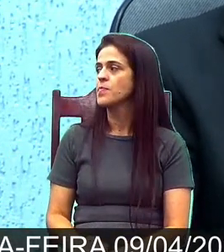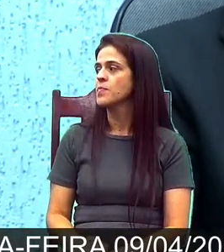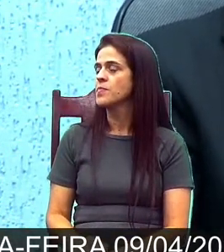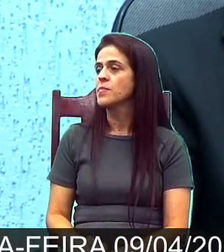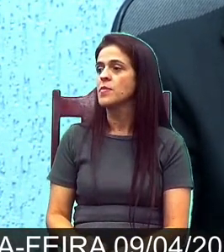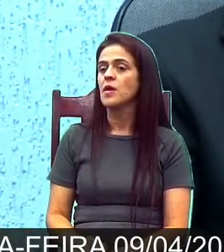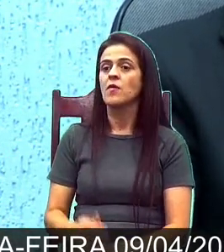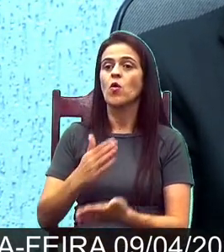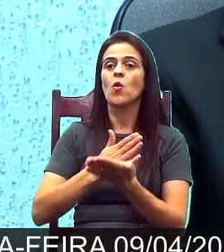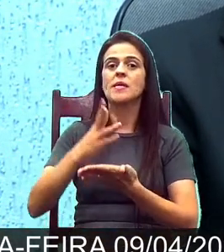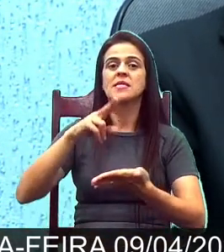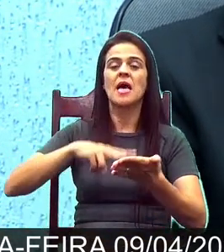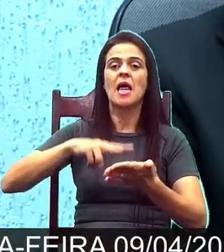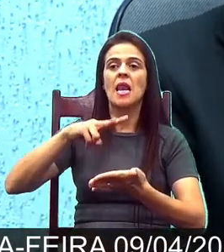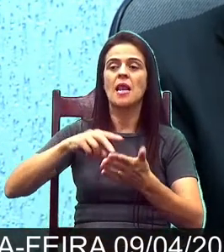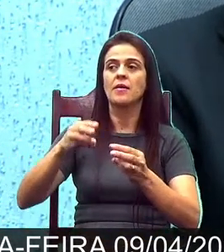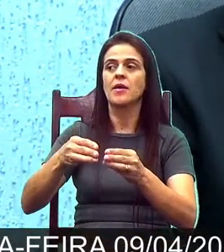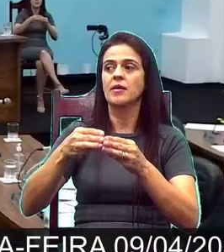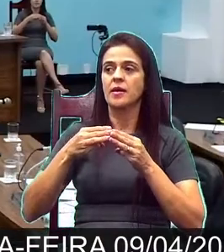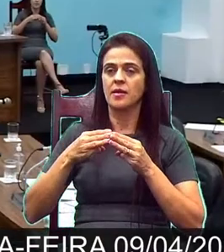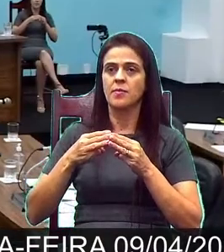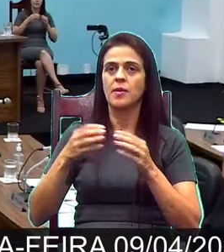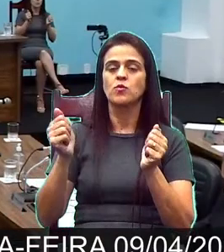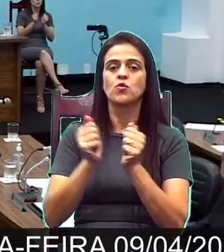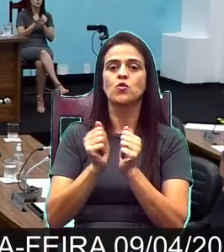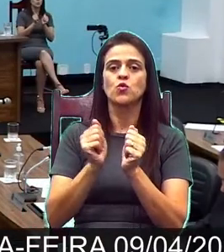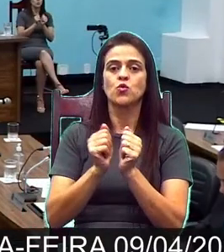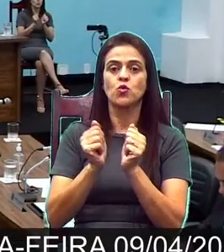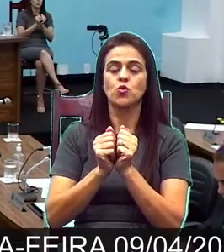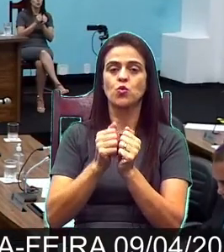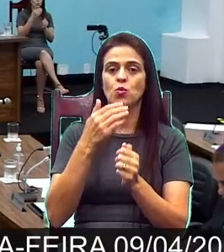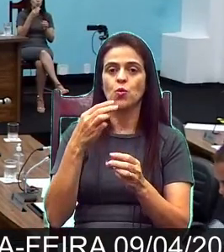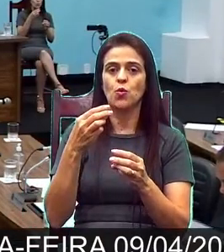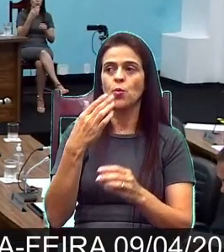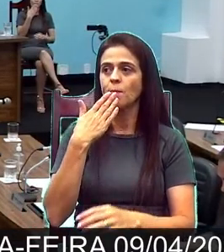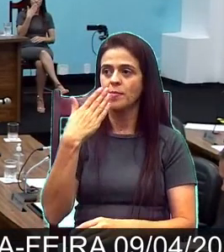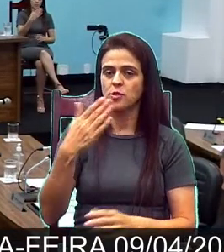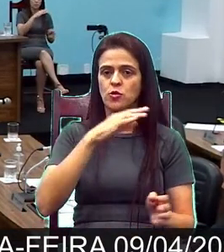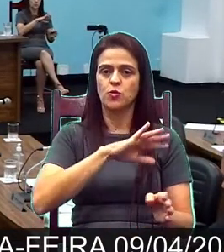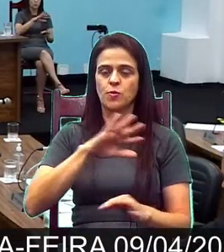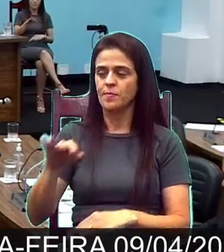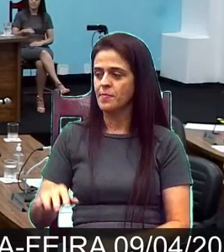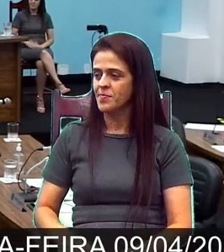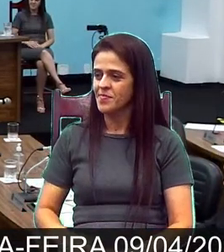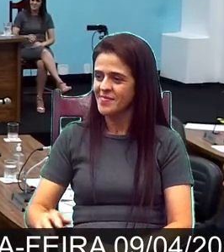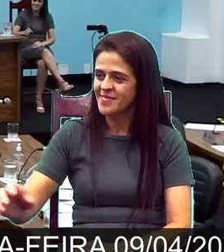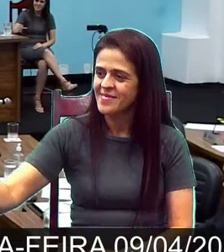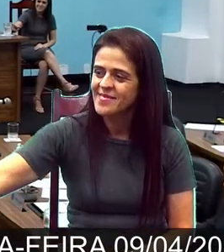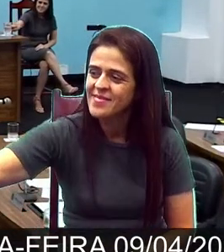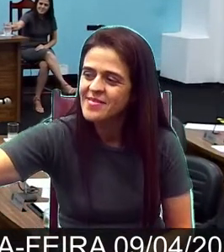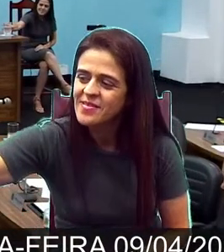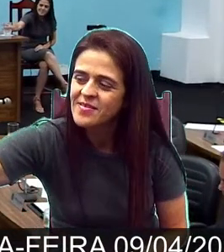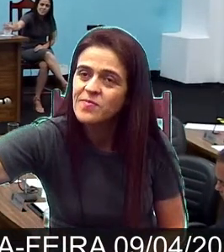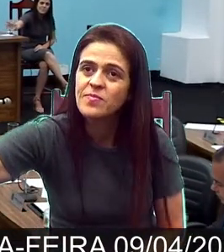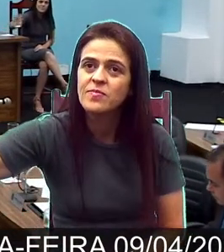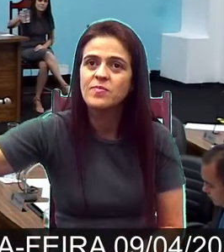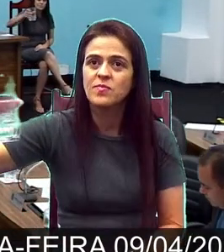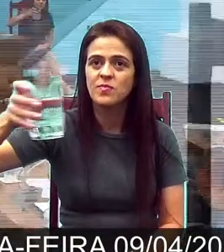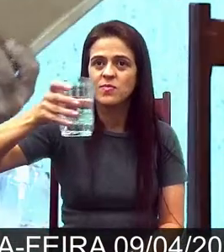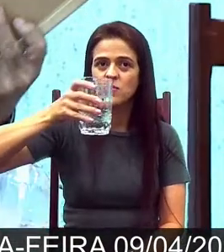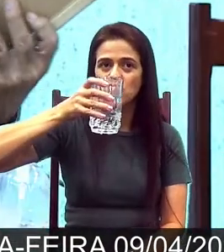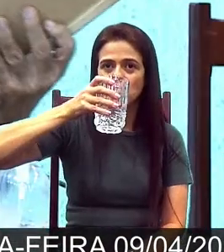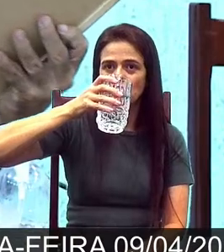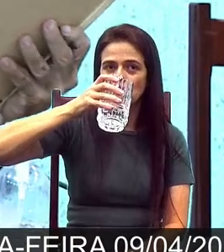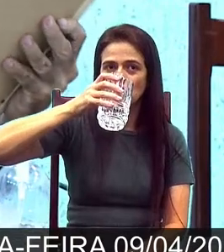Indicações parlamentares, com a palavra o vereador Vandeval. Ah, obrigado. Eu ia pedir o senhor. Desculpa aí, perdão. Fica